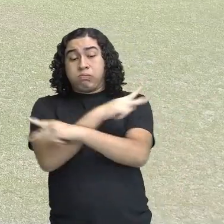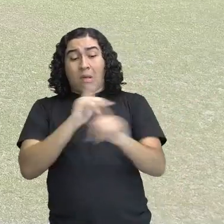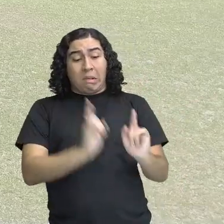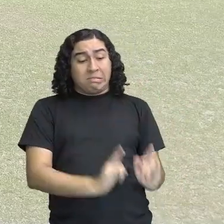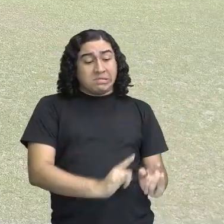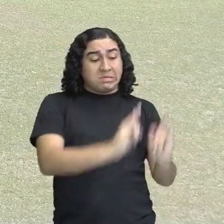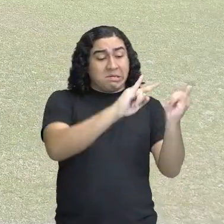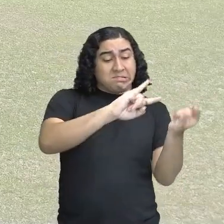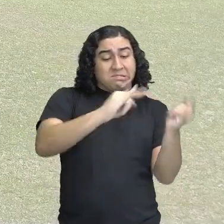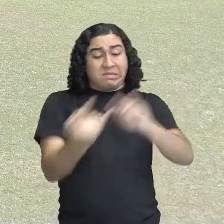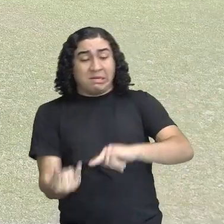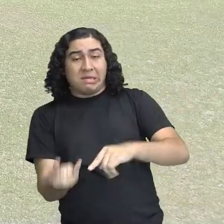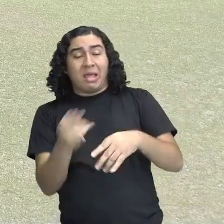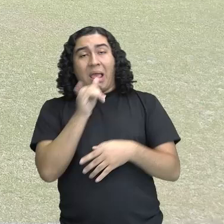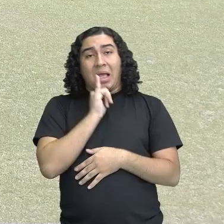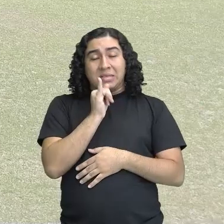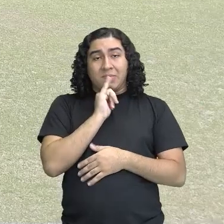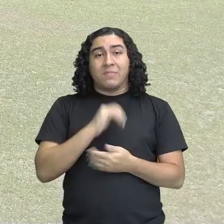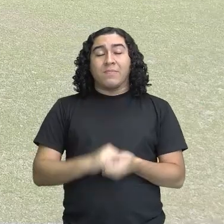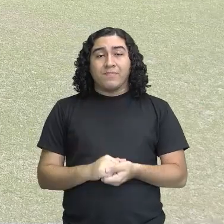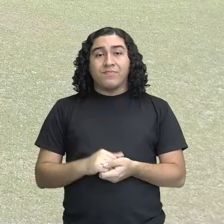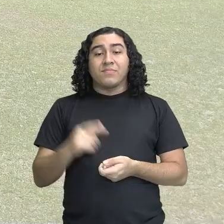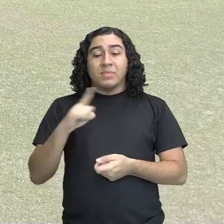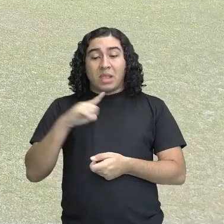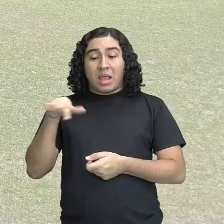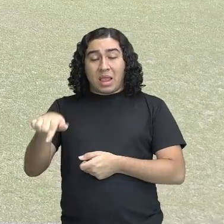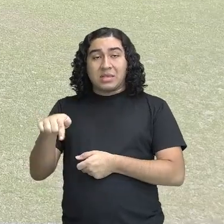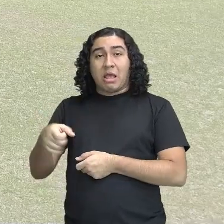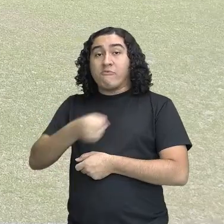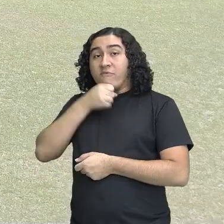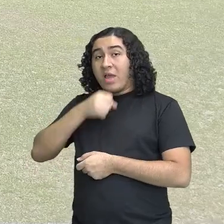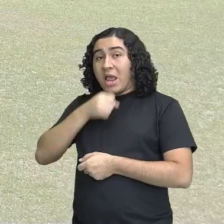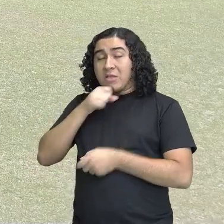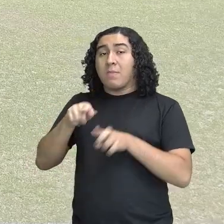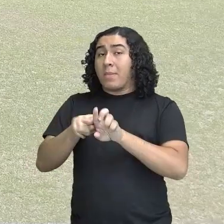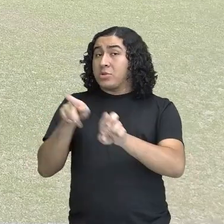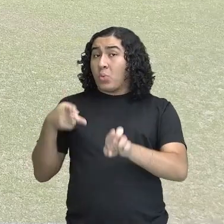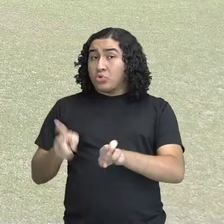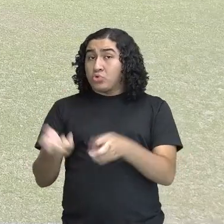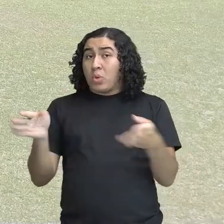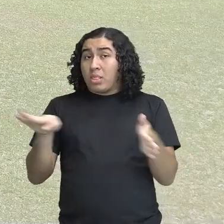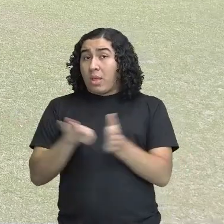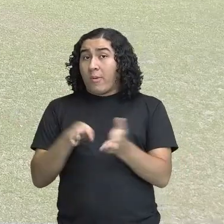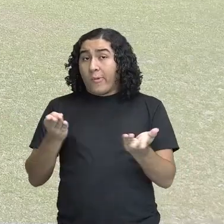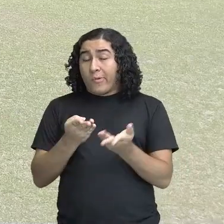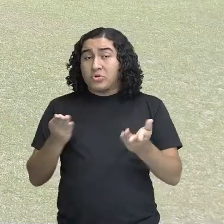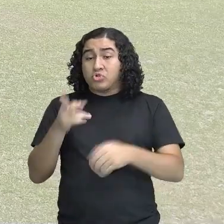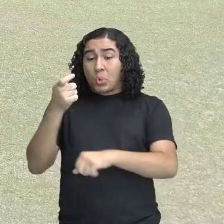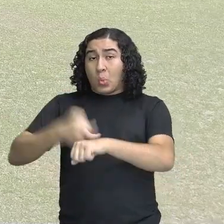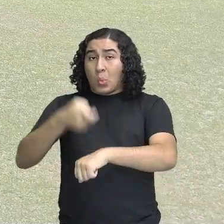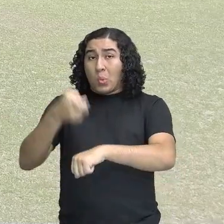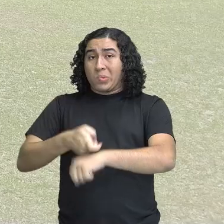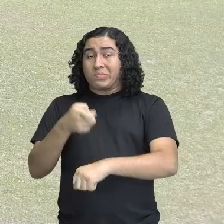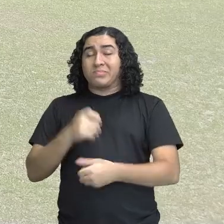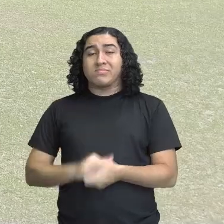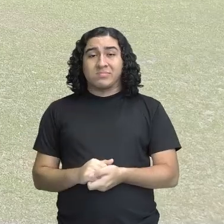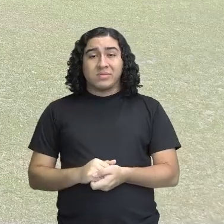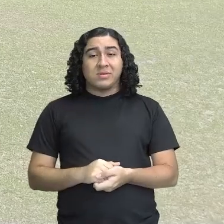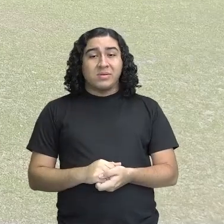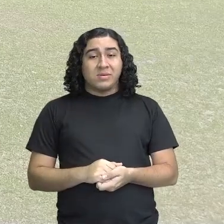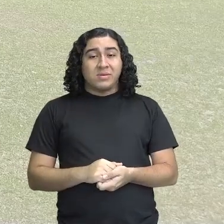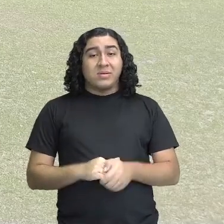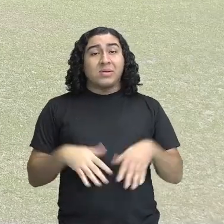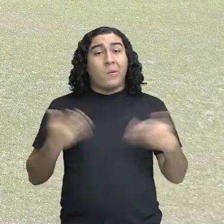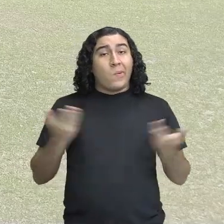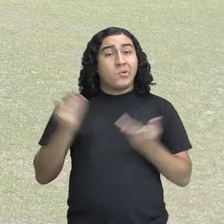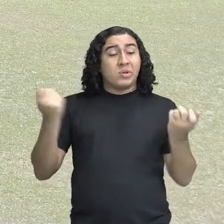uma construção de uma civilização antiga que está de pé até hoje. Eu fico imaginando, né? Porque de hoje, para fazer uma construção